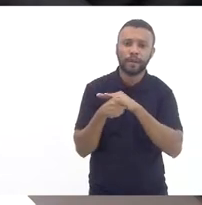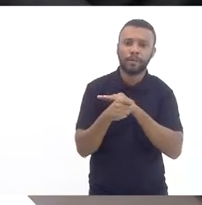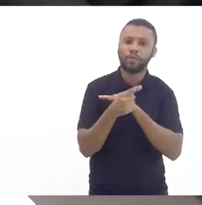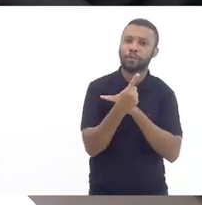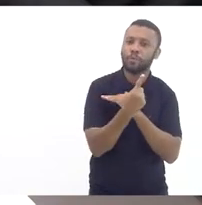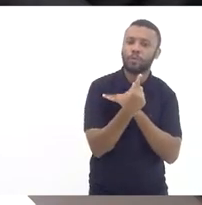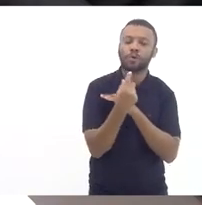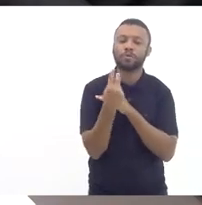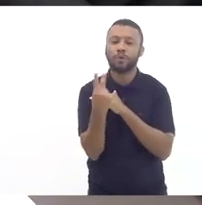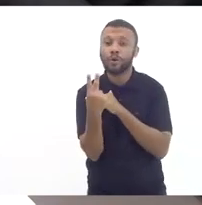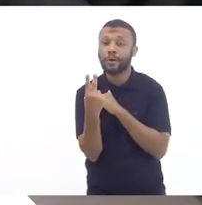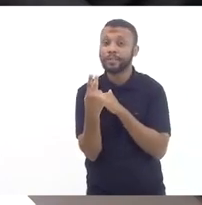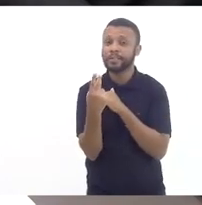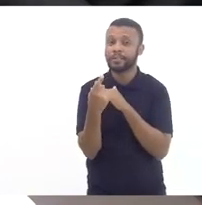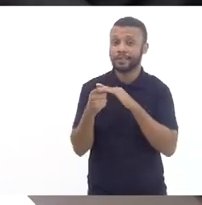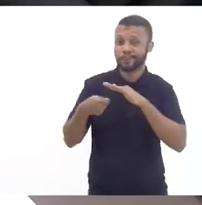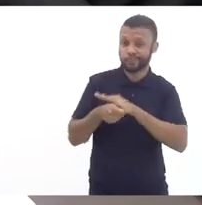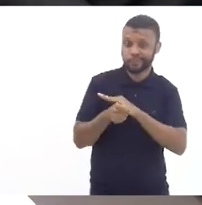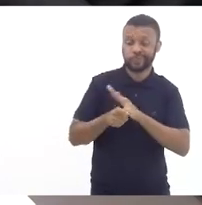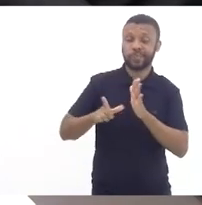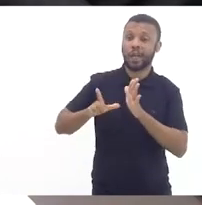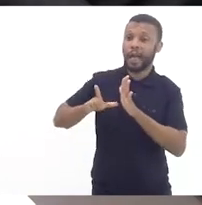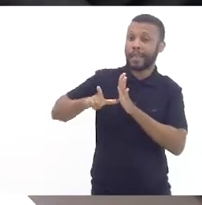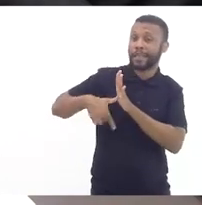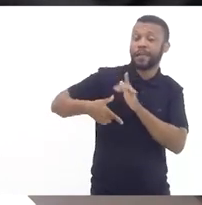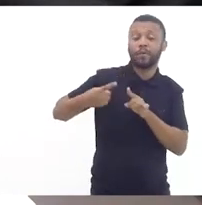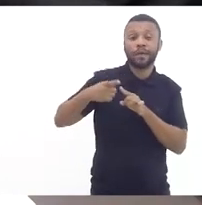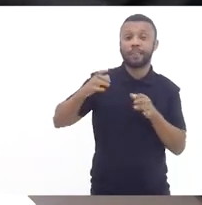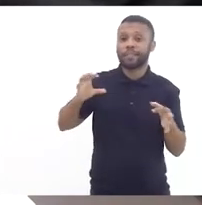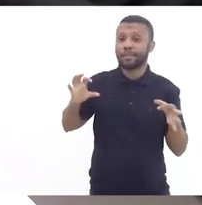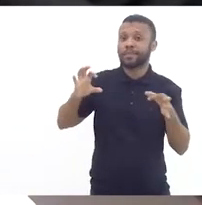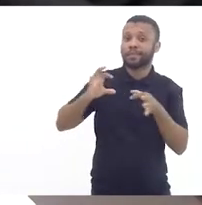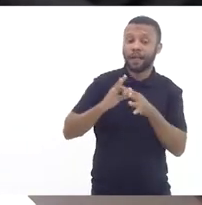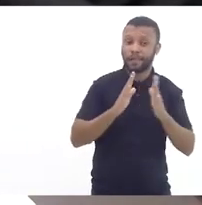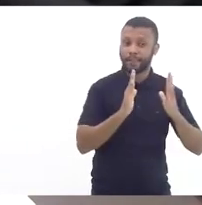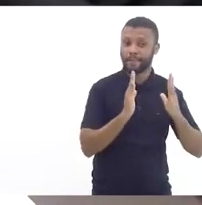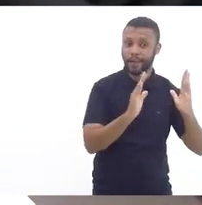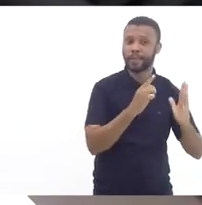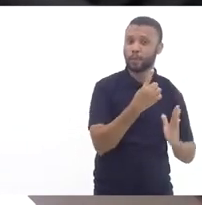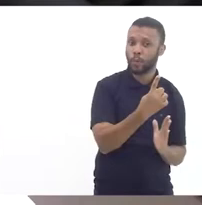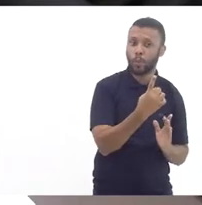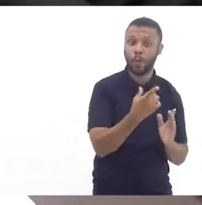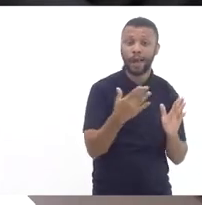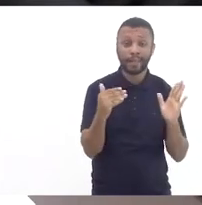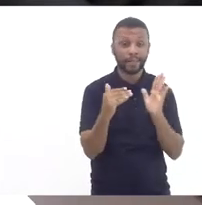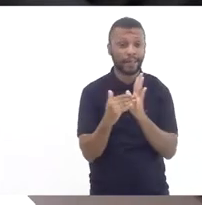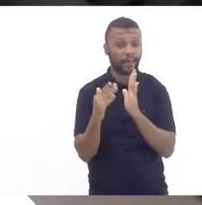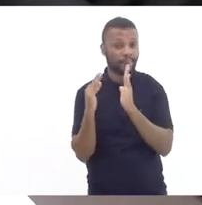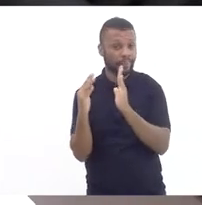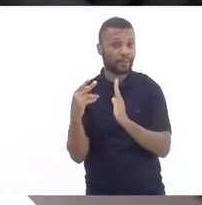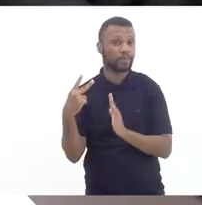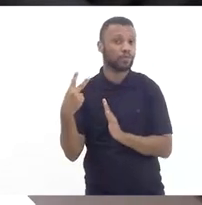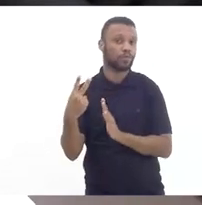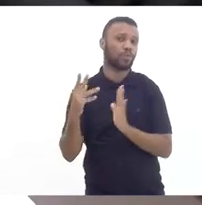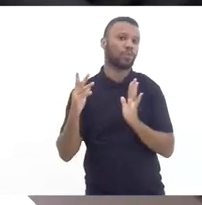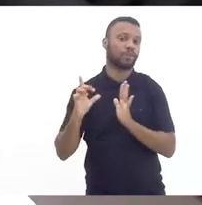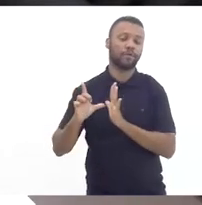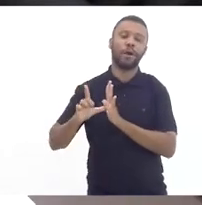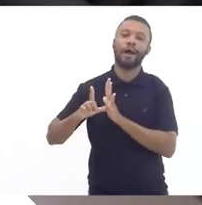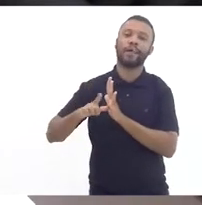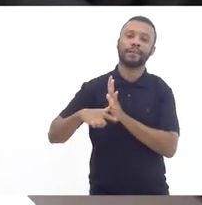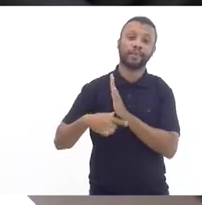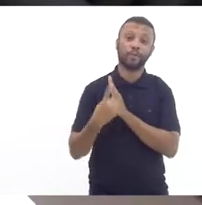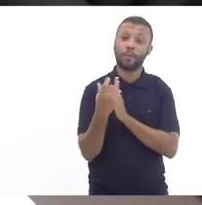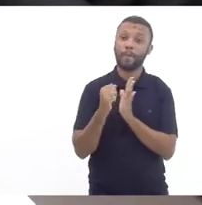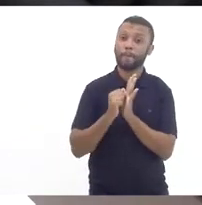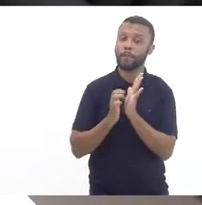2 investimentos a gente entendeu que estão em atraso, porque eles perpassam da fase 1 até a fase 2. Então, a gente entendeu atraso, foi uma multa.